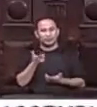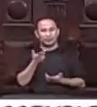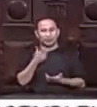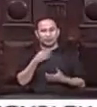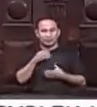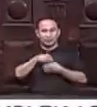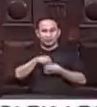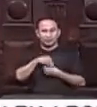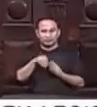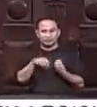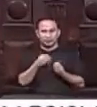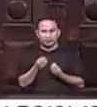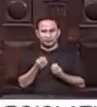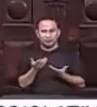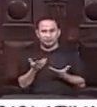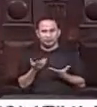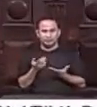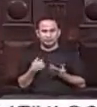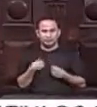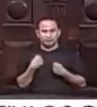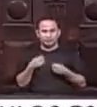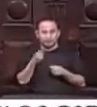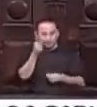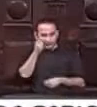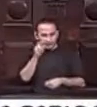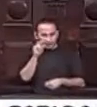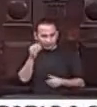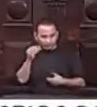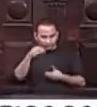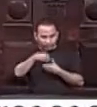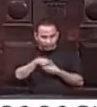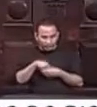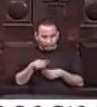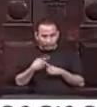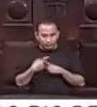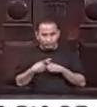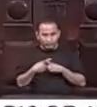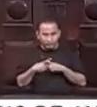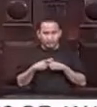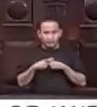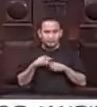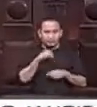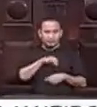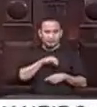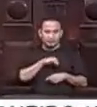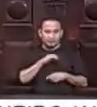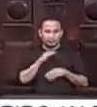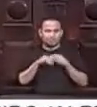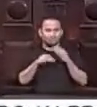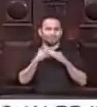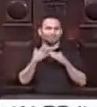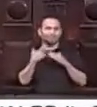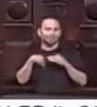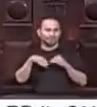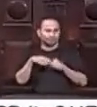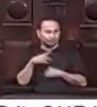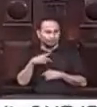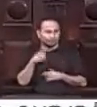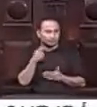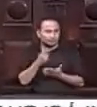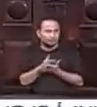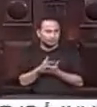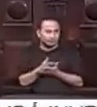votação. Vamos prestar atenção para quem vai votar em supersalário de secretário e quem vai votar para mordomia aérea